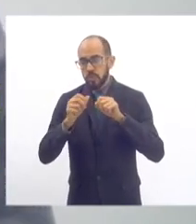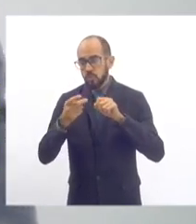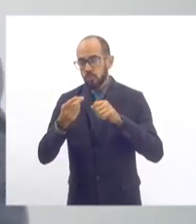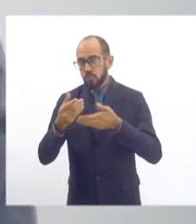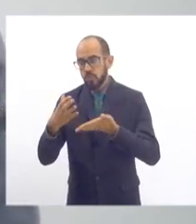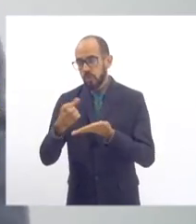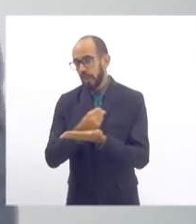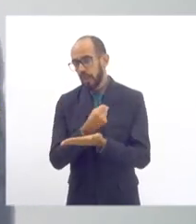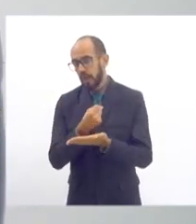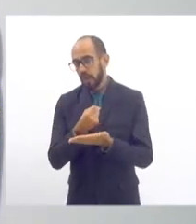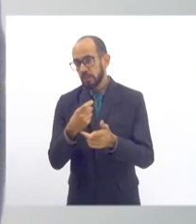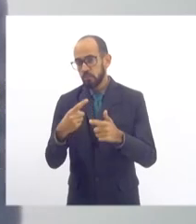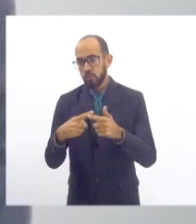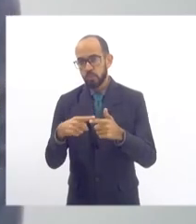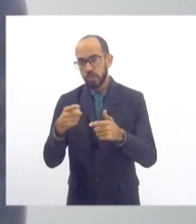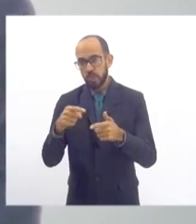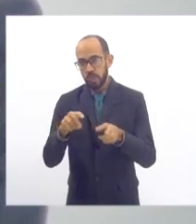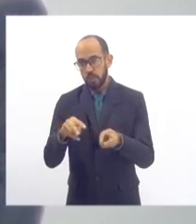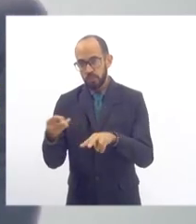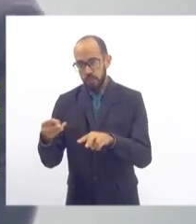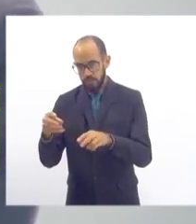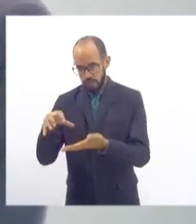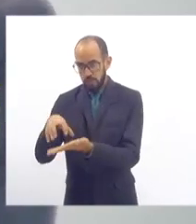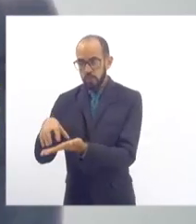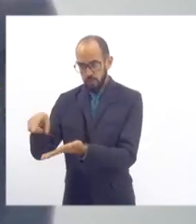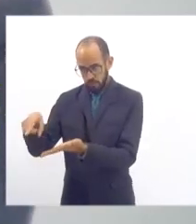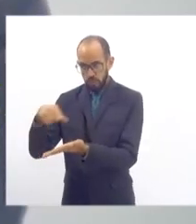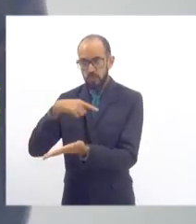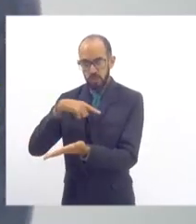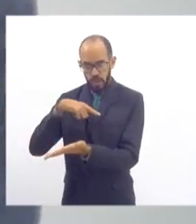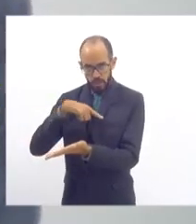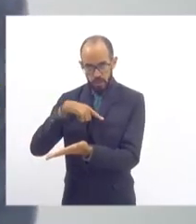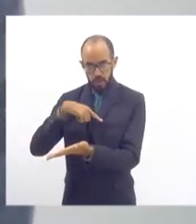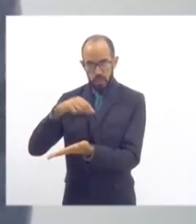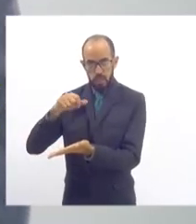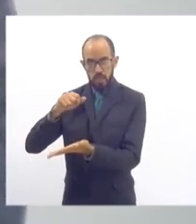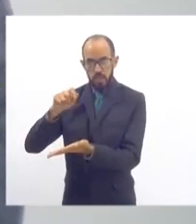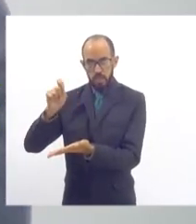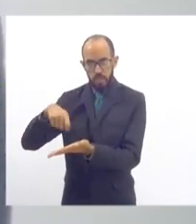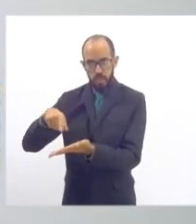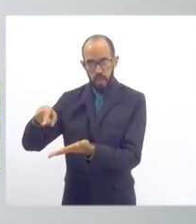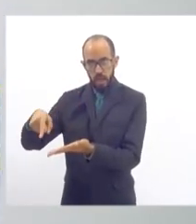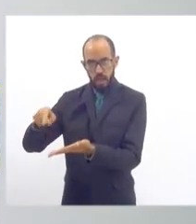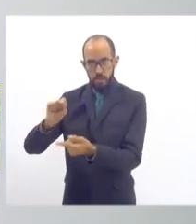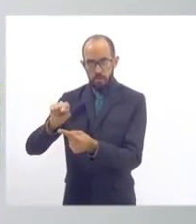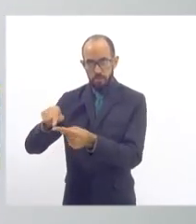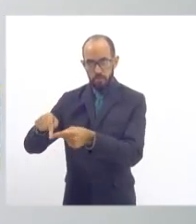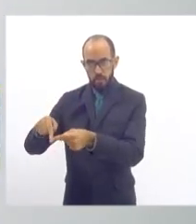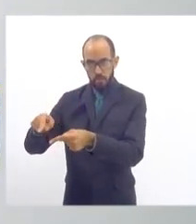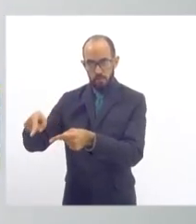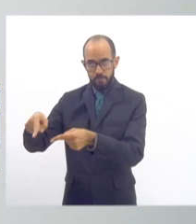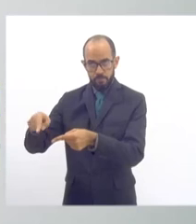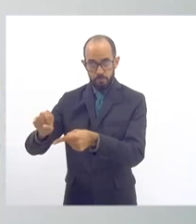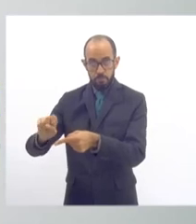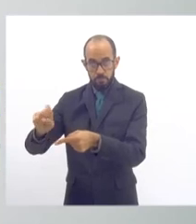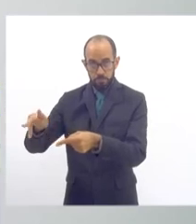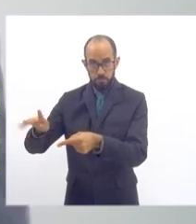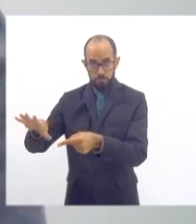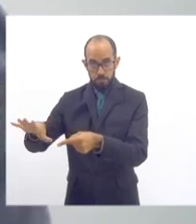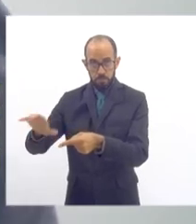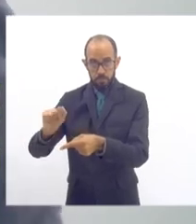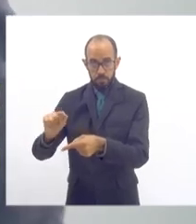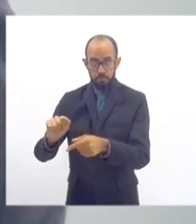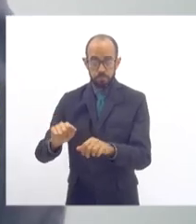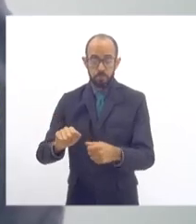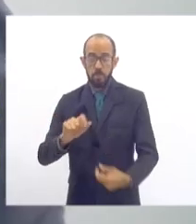Porque repassar para outros setores, se você tem o cumprimento da sua função finalística contemplada, tudo bem. Agora, quando